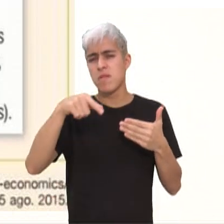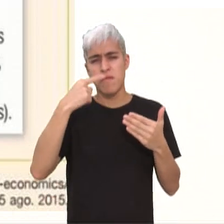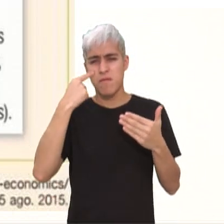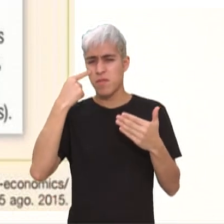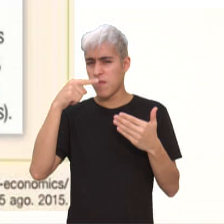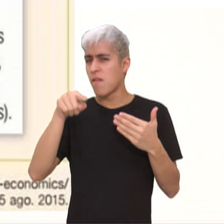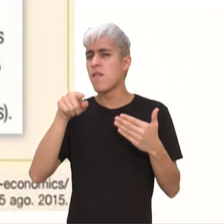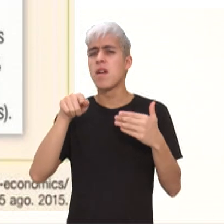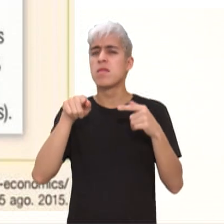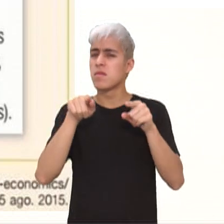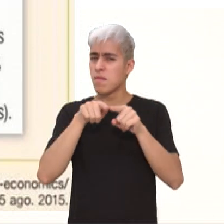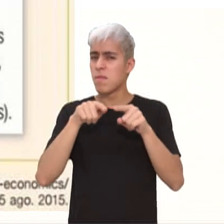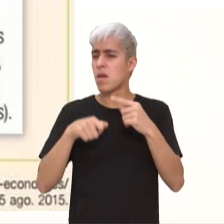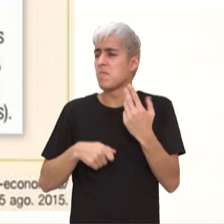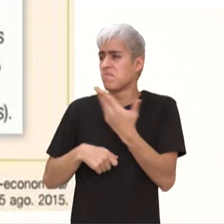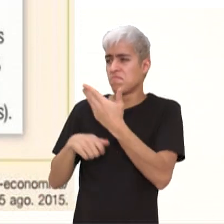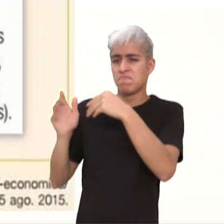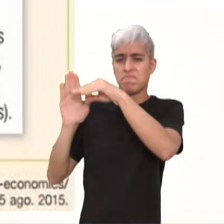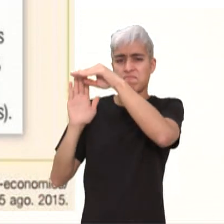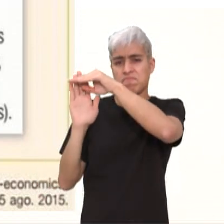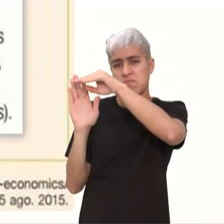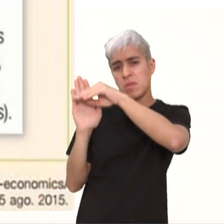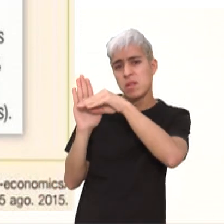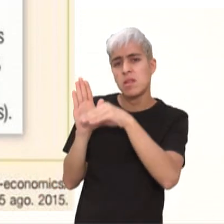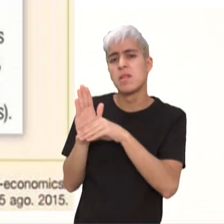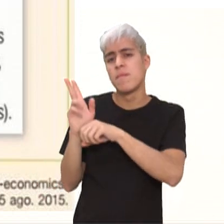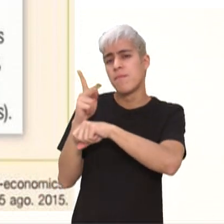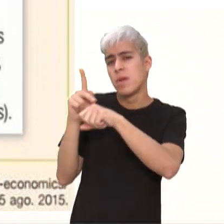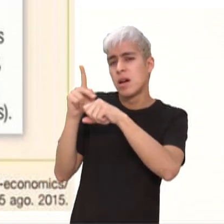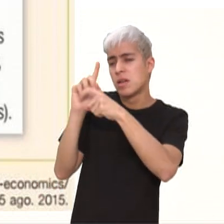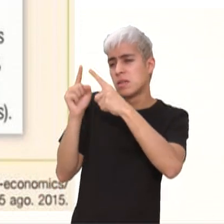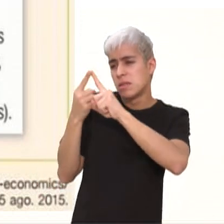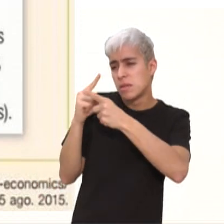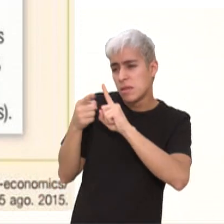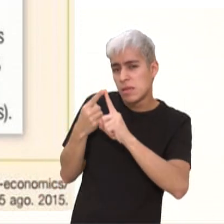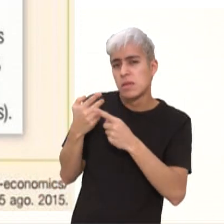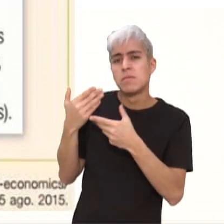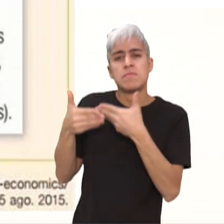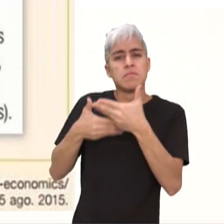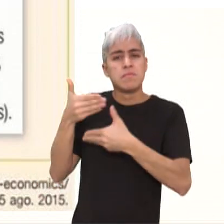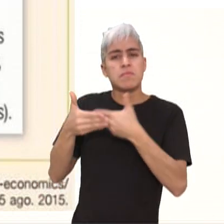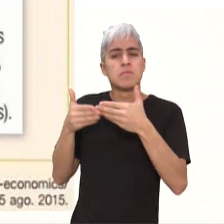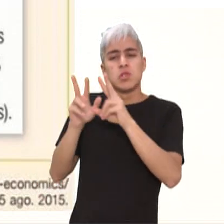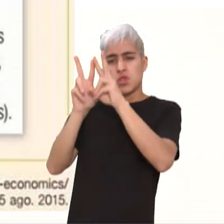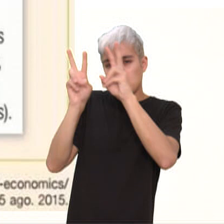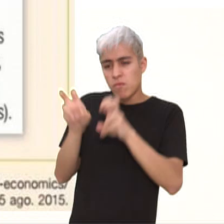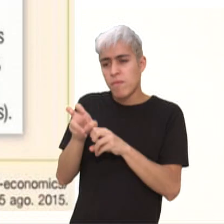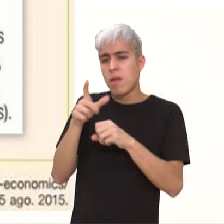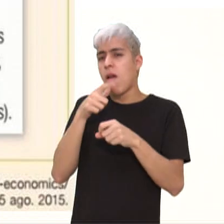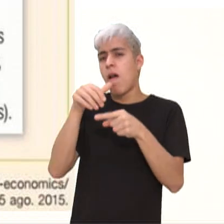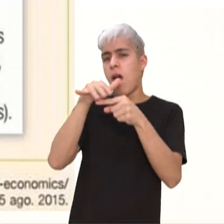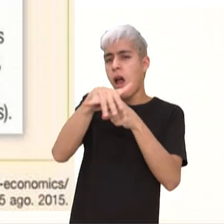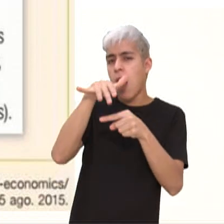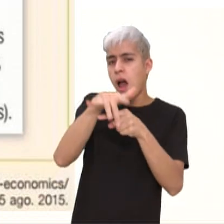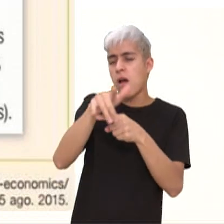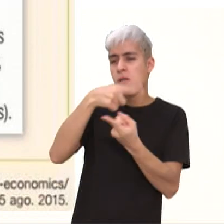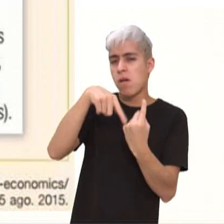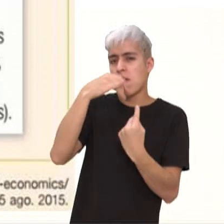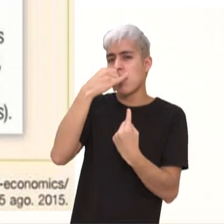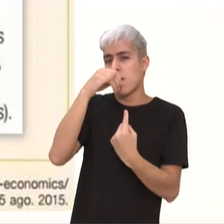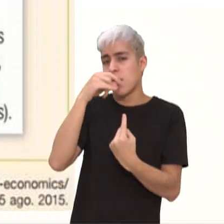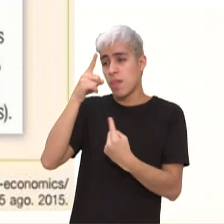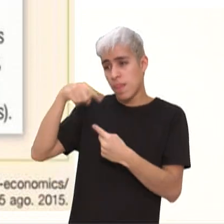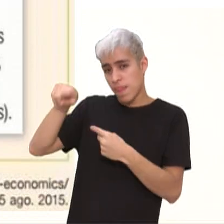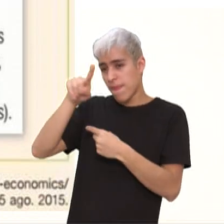vai olhar também que as nações envolvidas também nesse quesito das hidrelétricas, as